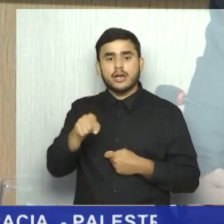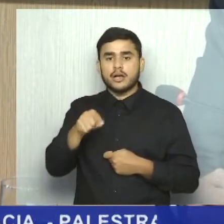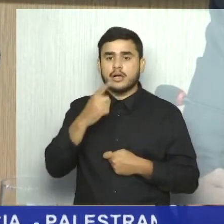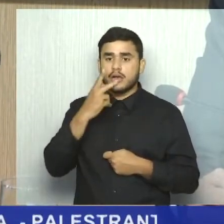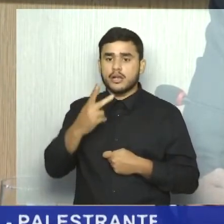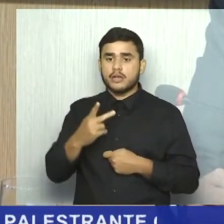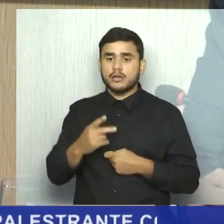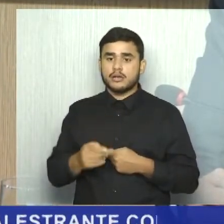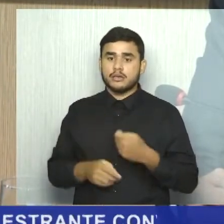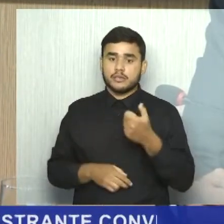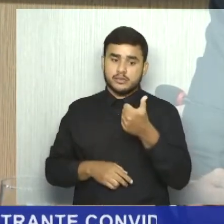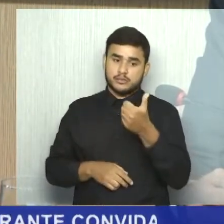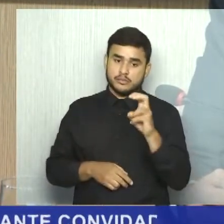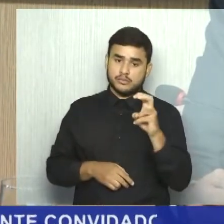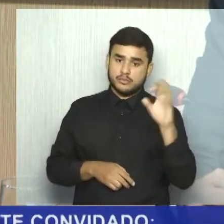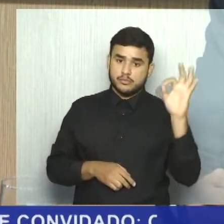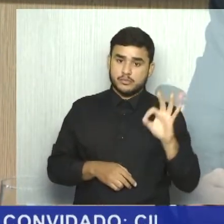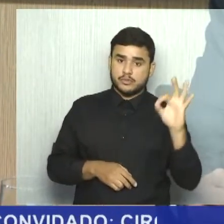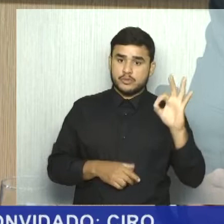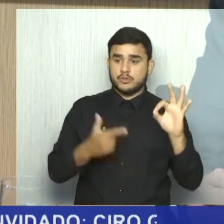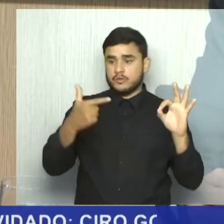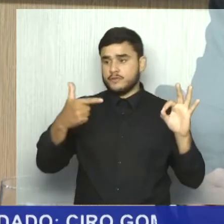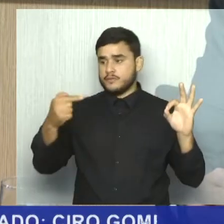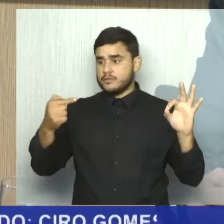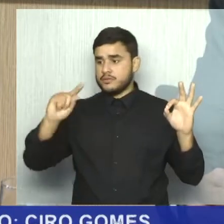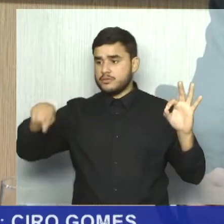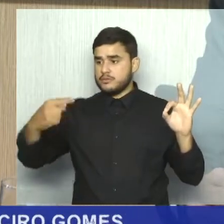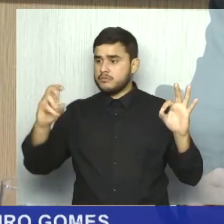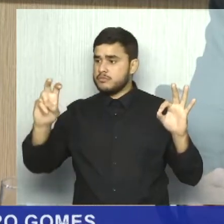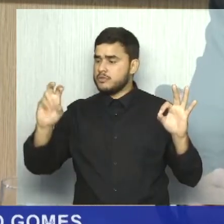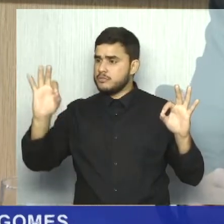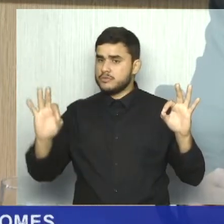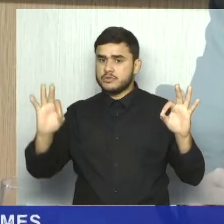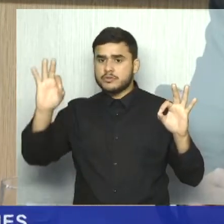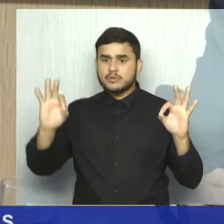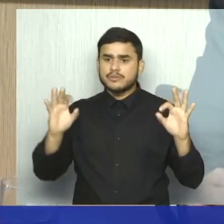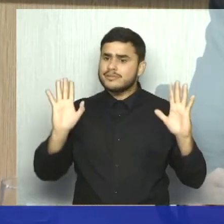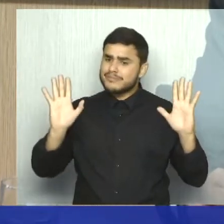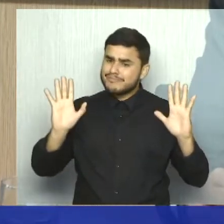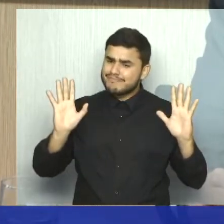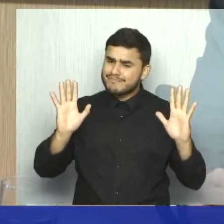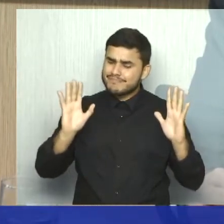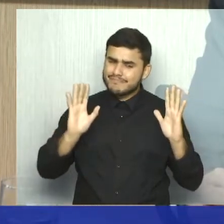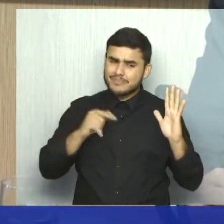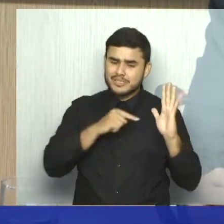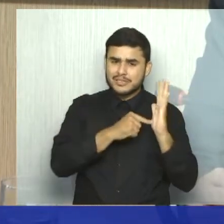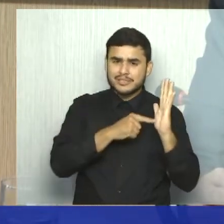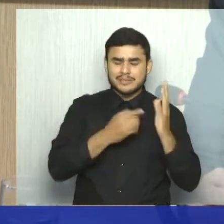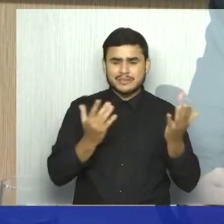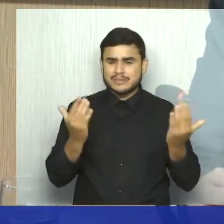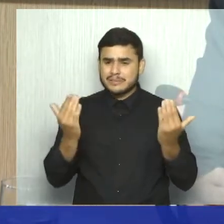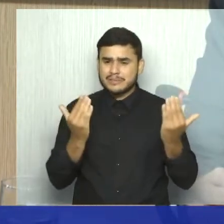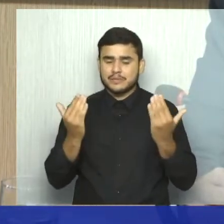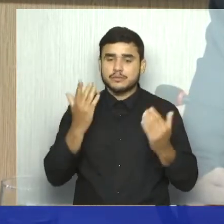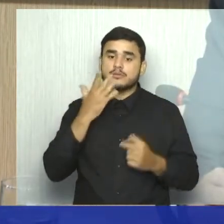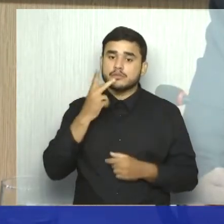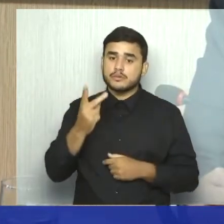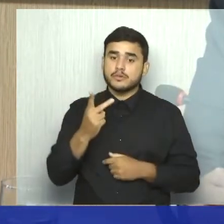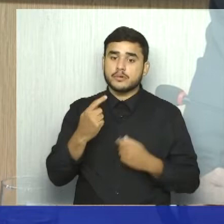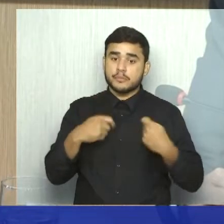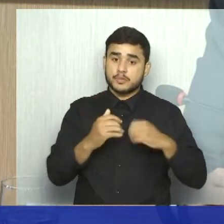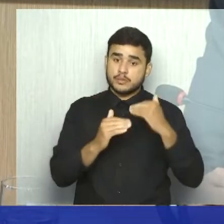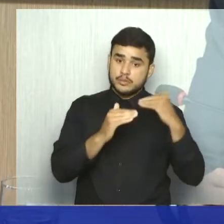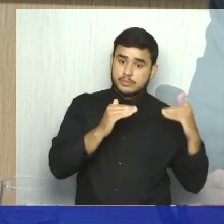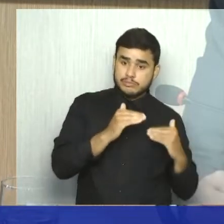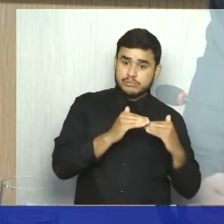imposto é 15% e o maior é 27,5%. Nós temos que abrir essa tabela para fazer uma alíquota mais